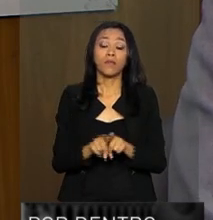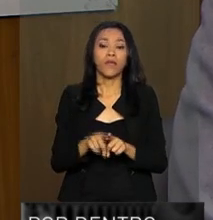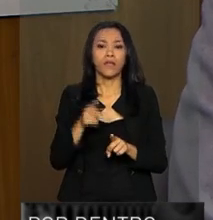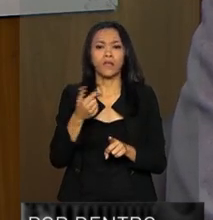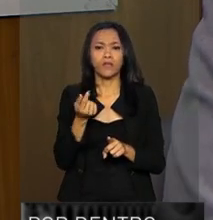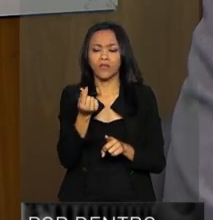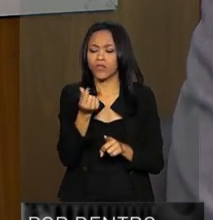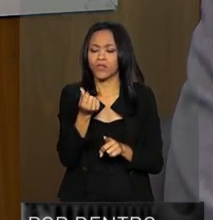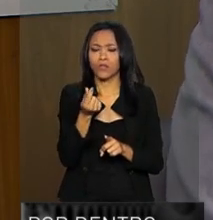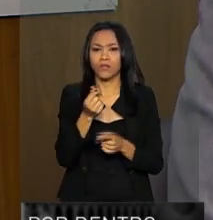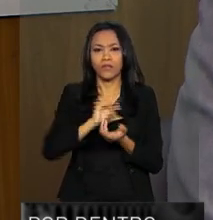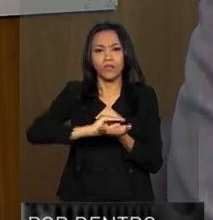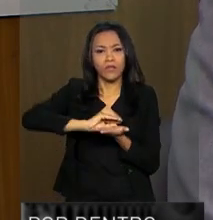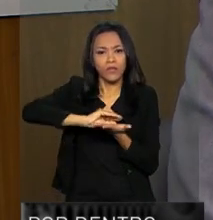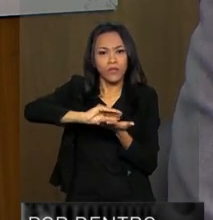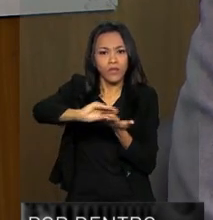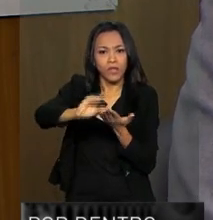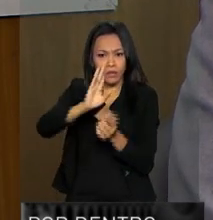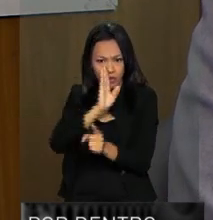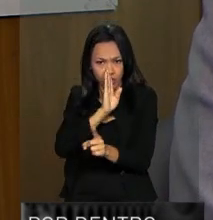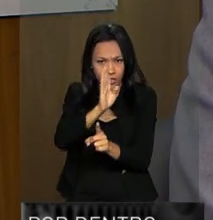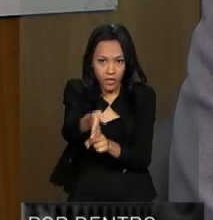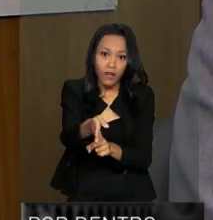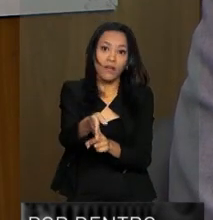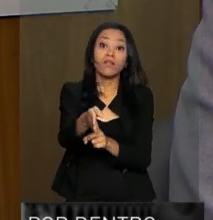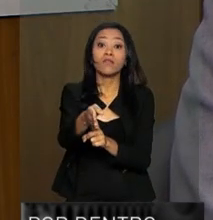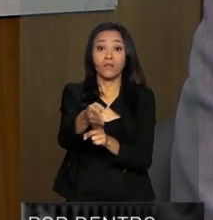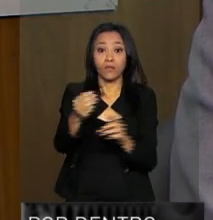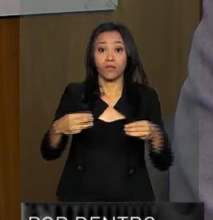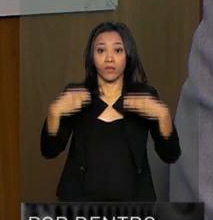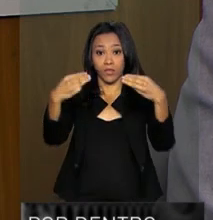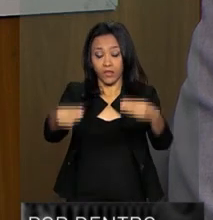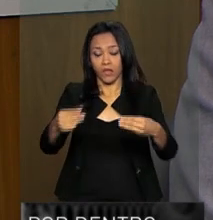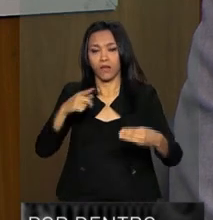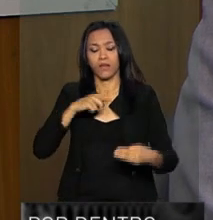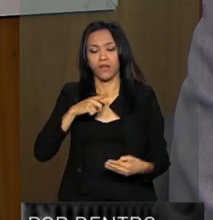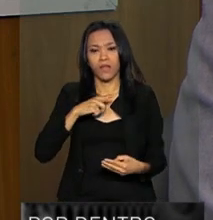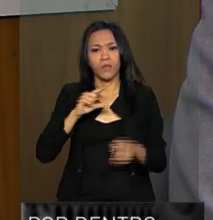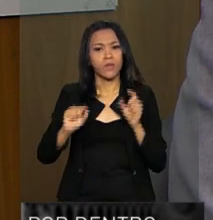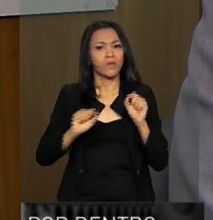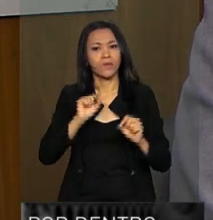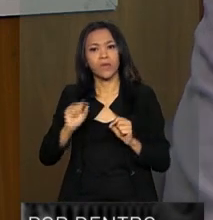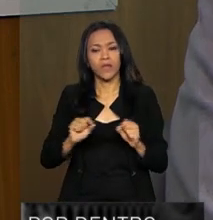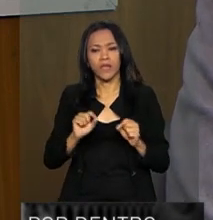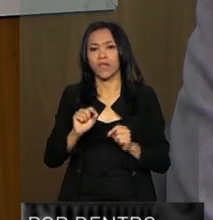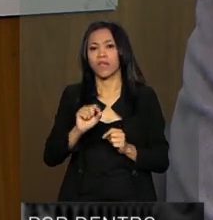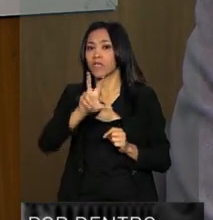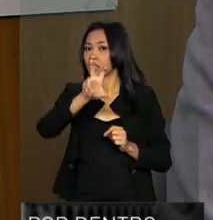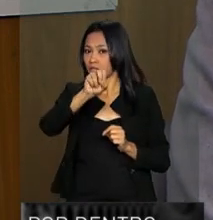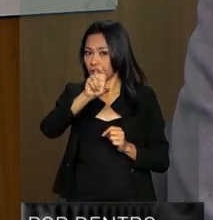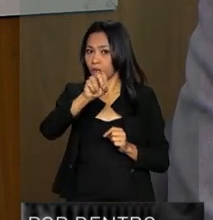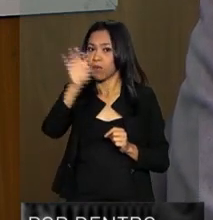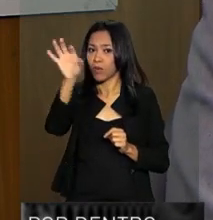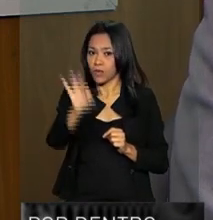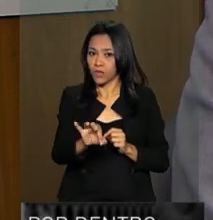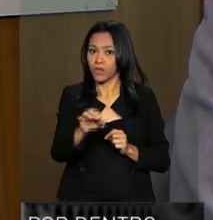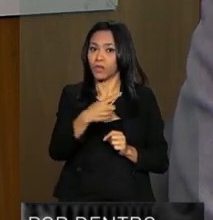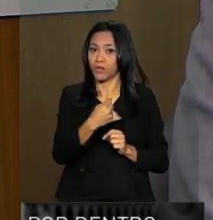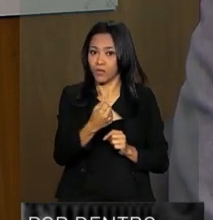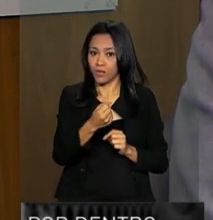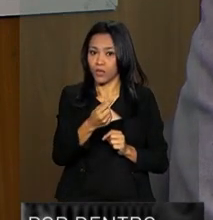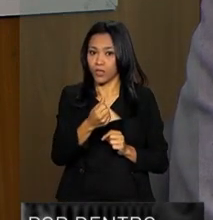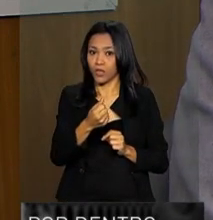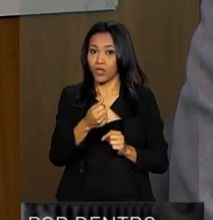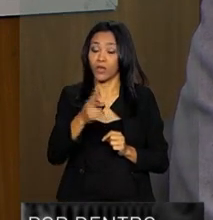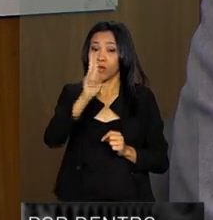investimentos diretos do ministério nós temos aí pelo menos a alocação de 50% dos recursos nas regiões